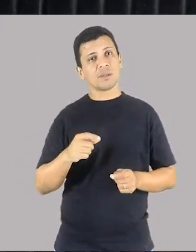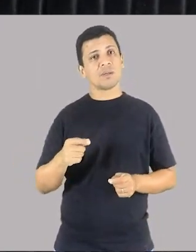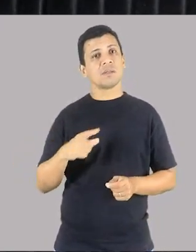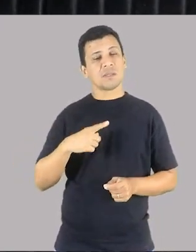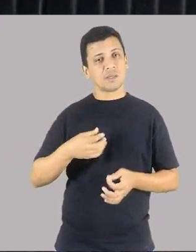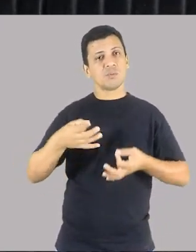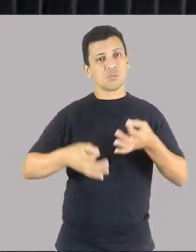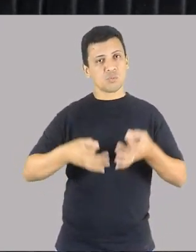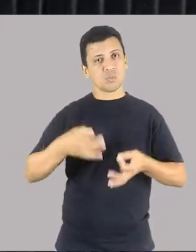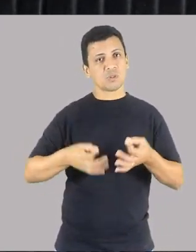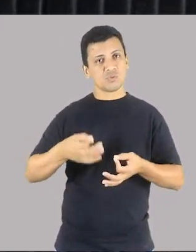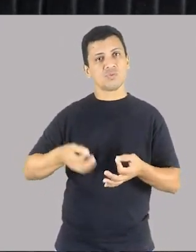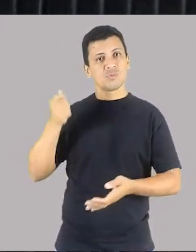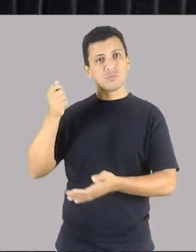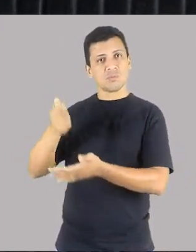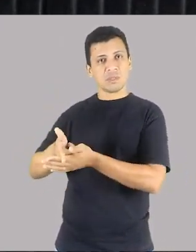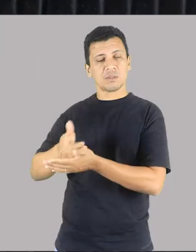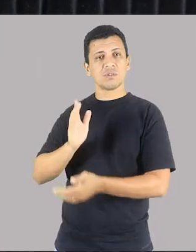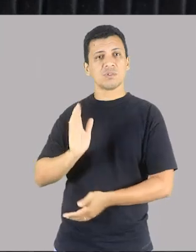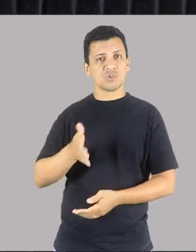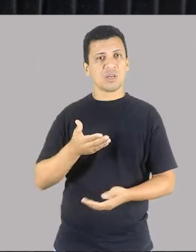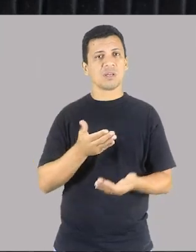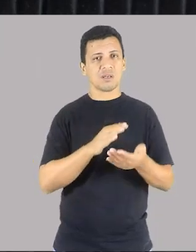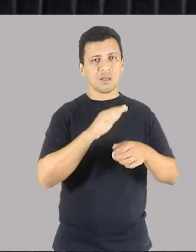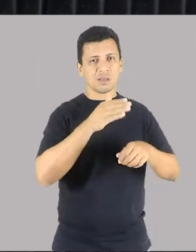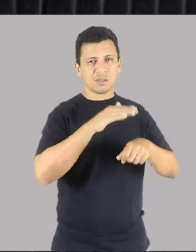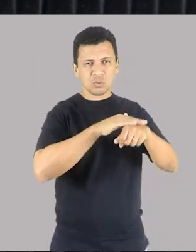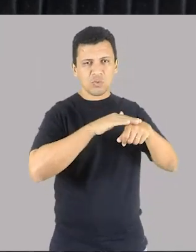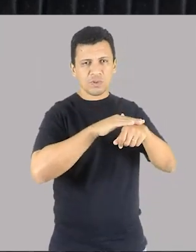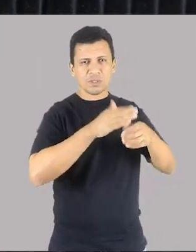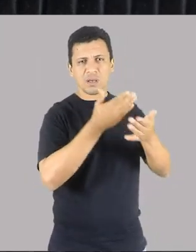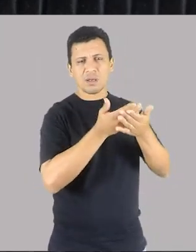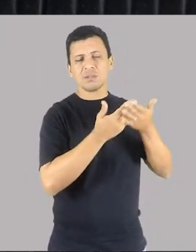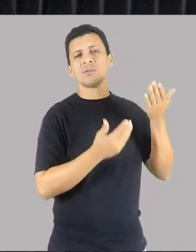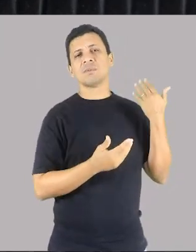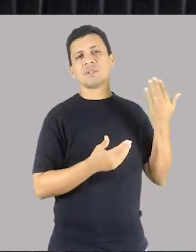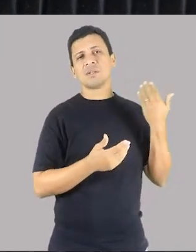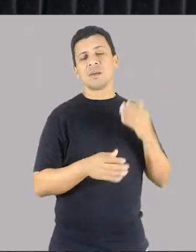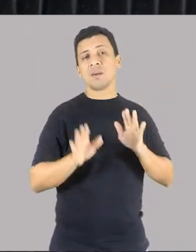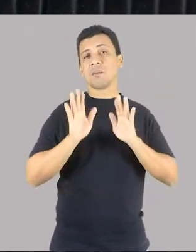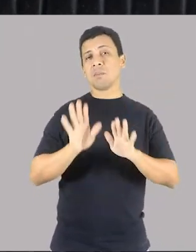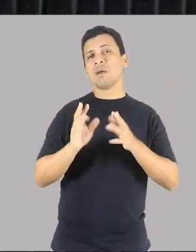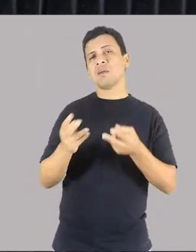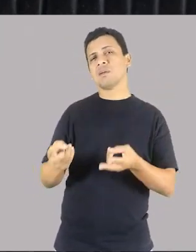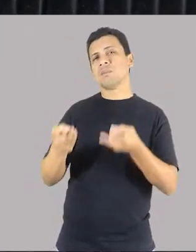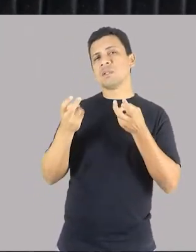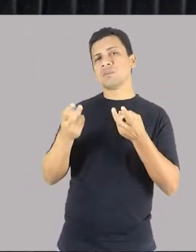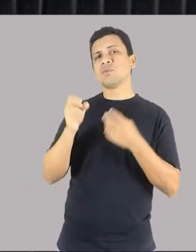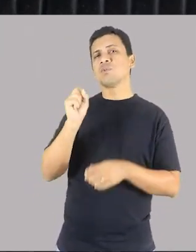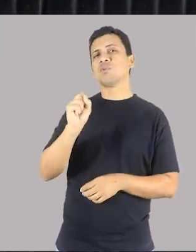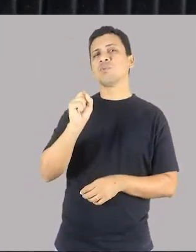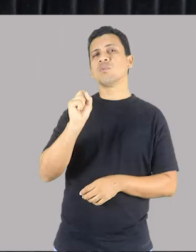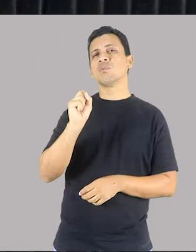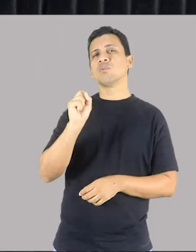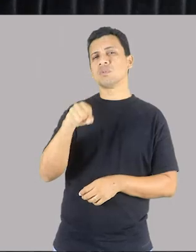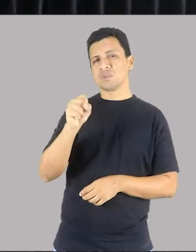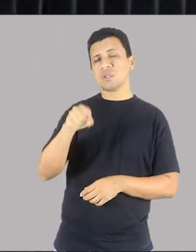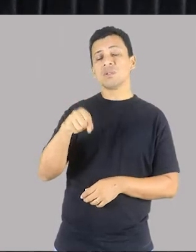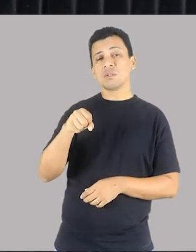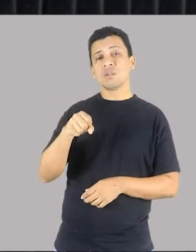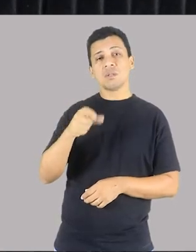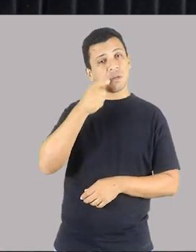público sobre o interesse particular. Obviamente que o particular não será desapropriado, não perderá sua propriedade privada